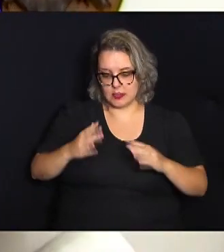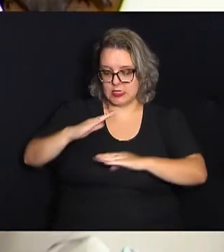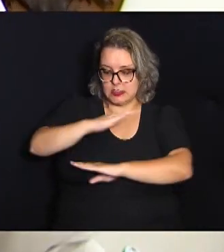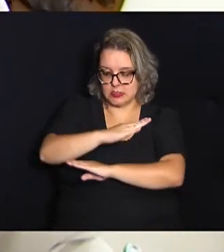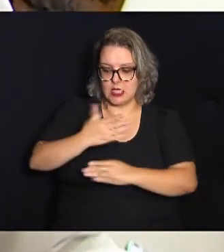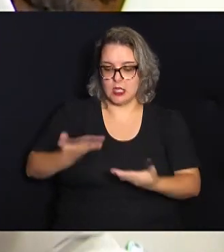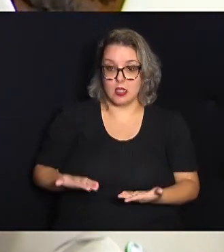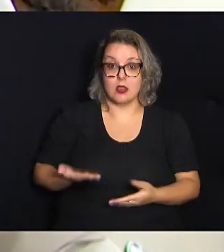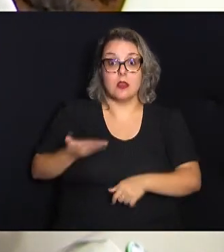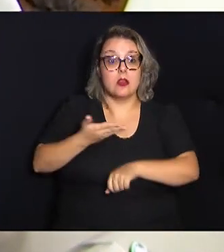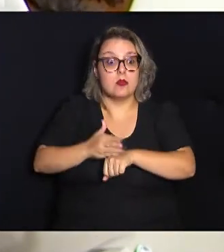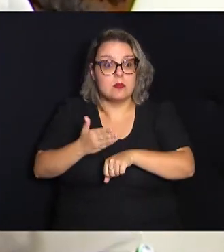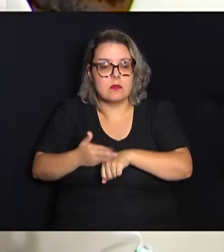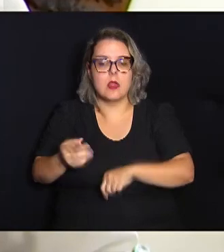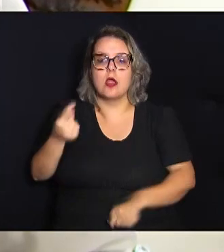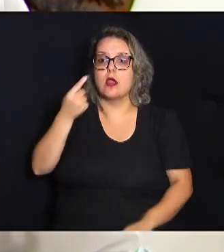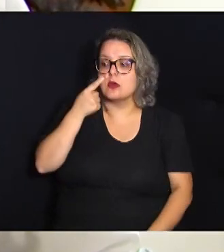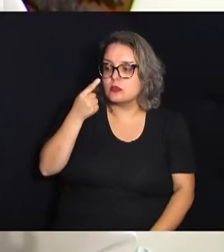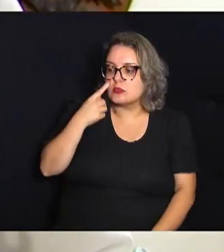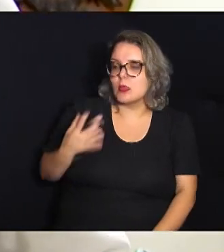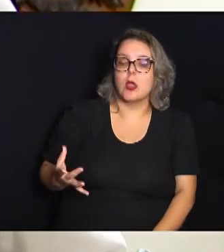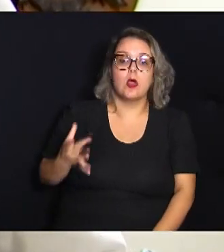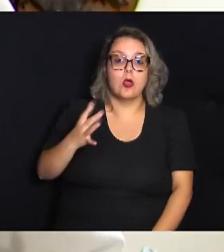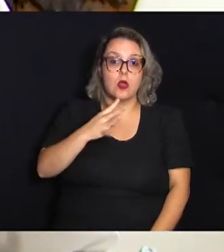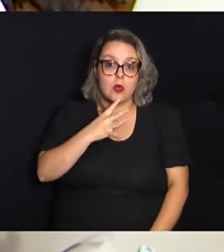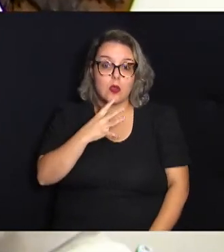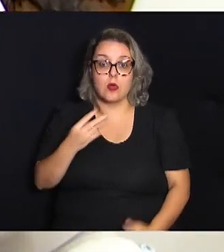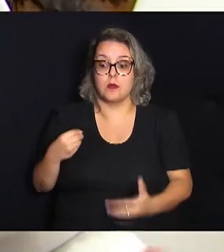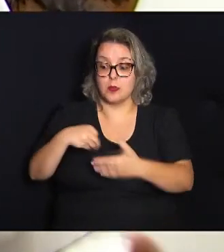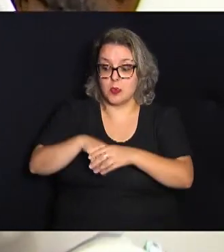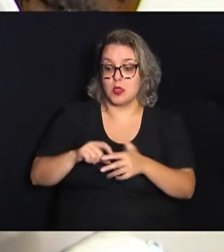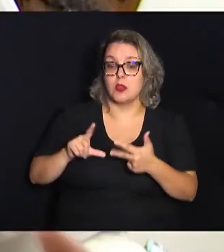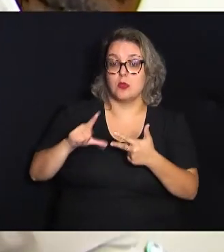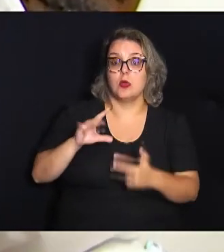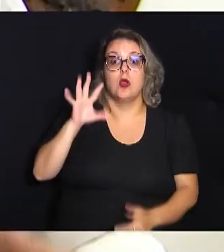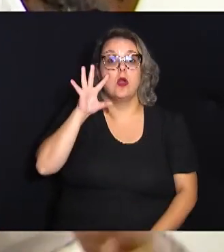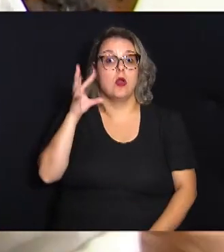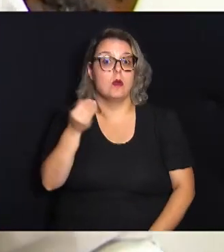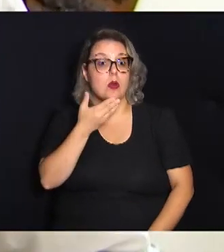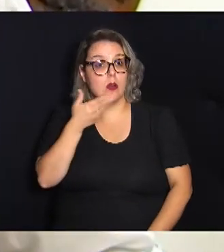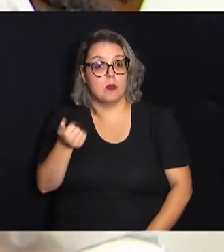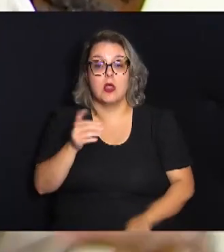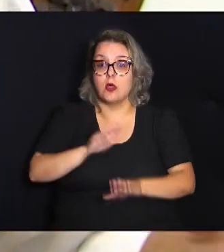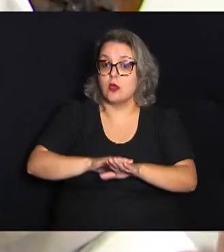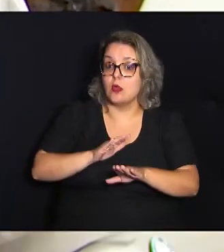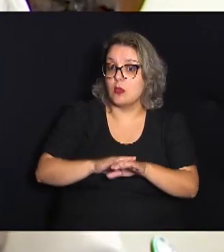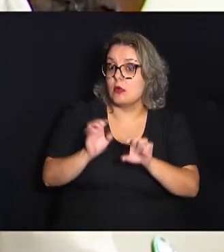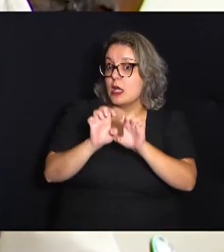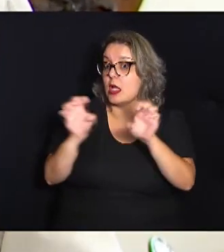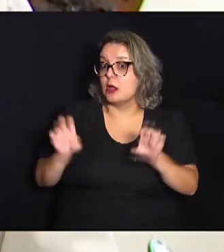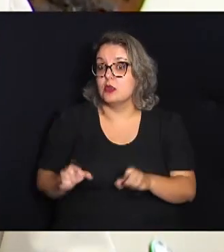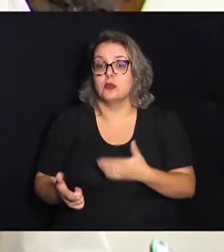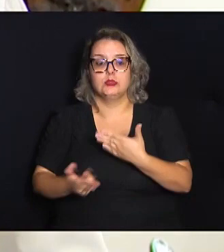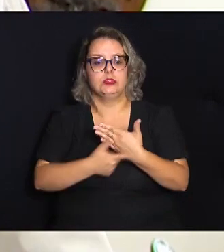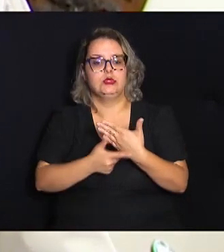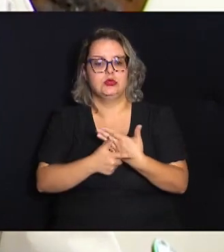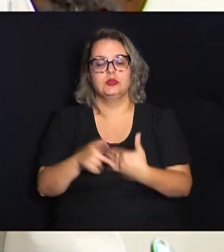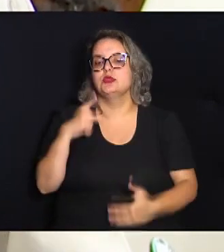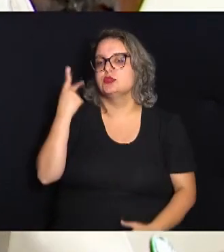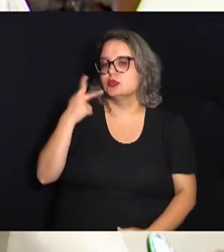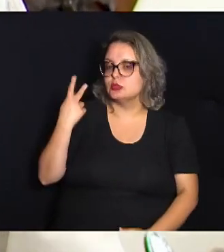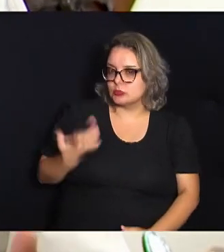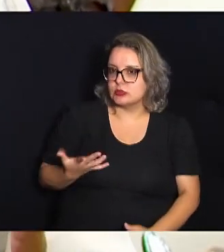prática, é conhecer o Poder Legislativo do lado de dentro, compreender melhor a função, as estruturas, o papel dos